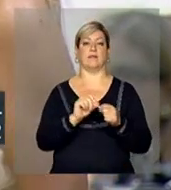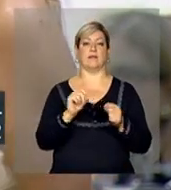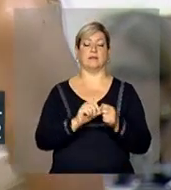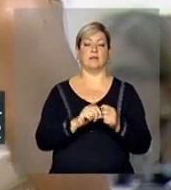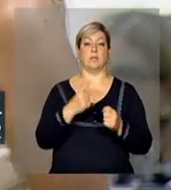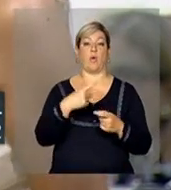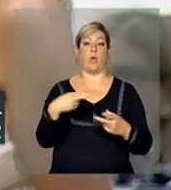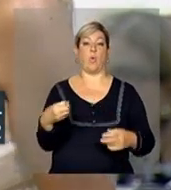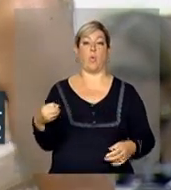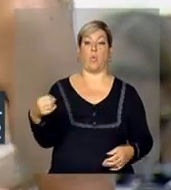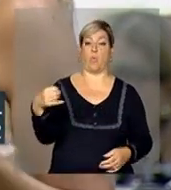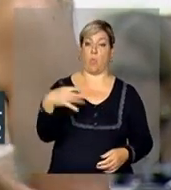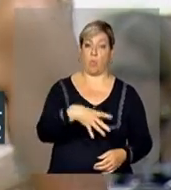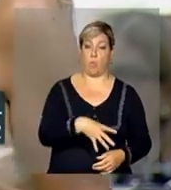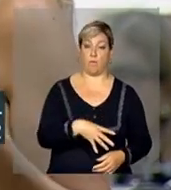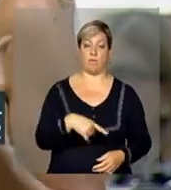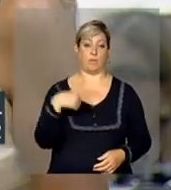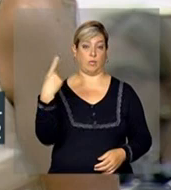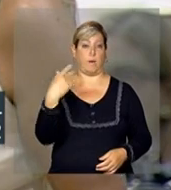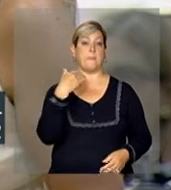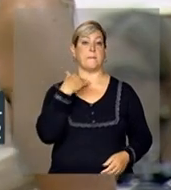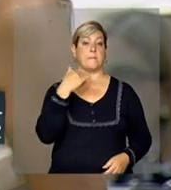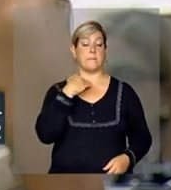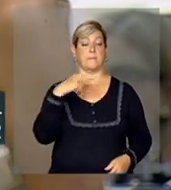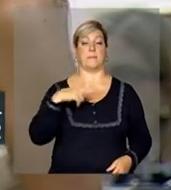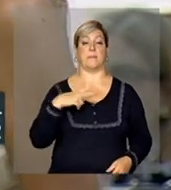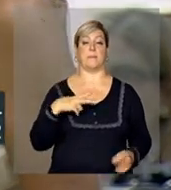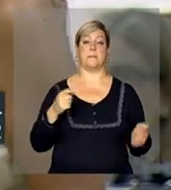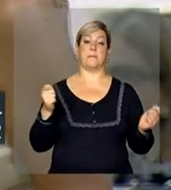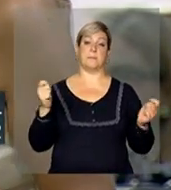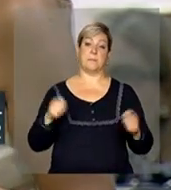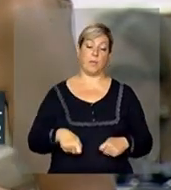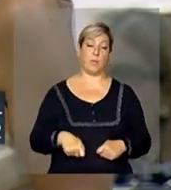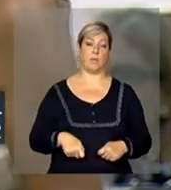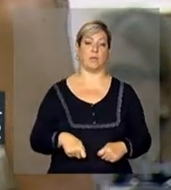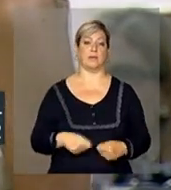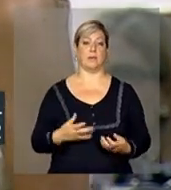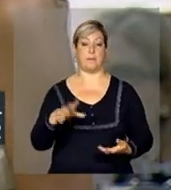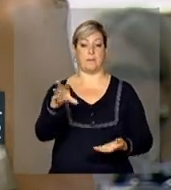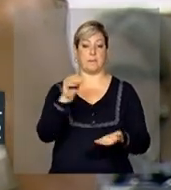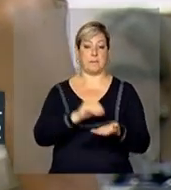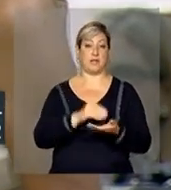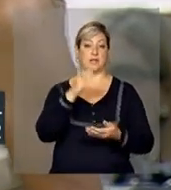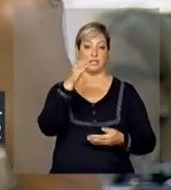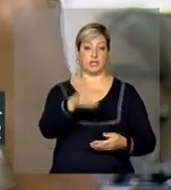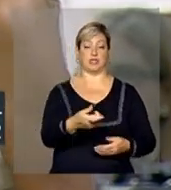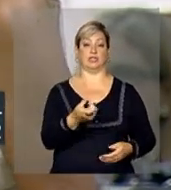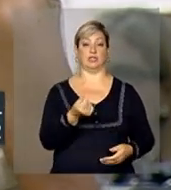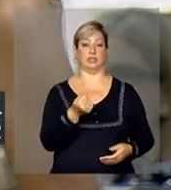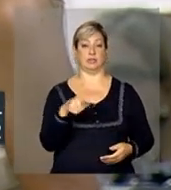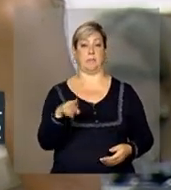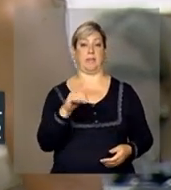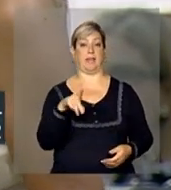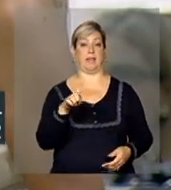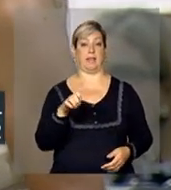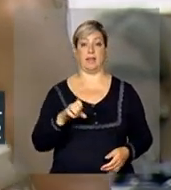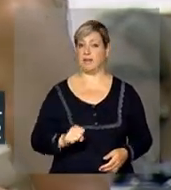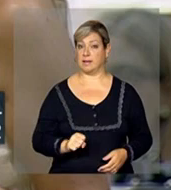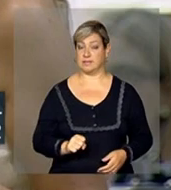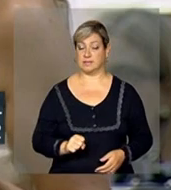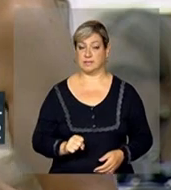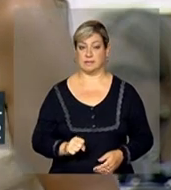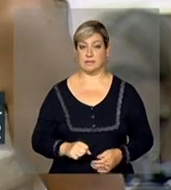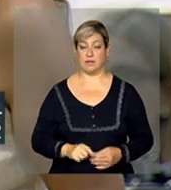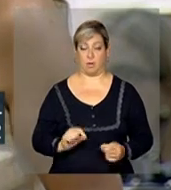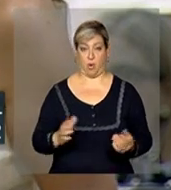instrumento novo em que os bancos privados podem pegar diretamente recursos do BNDES. E eu não